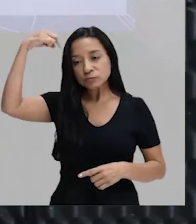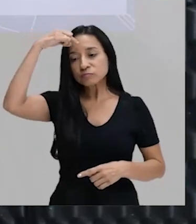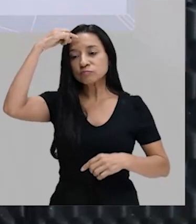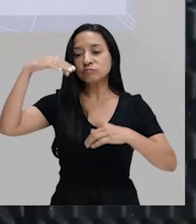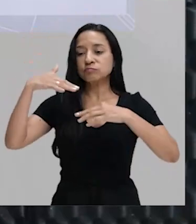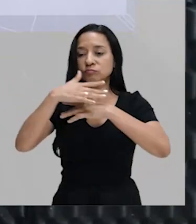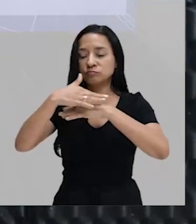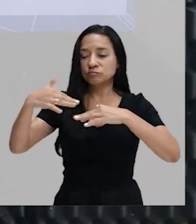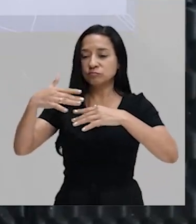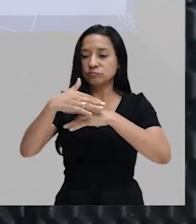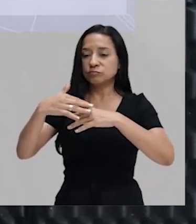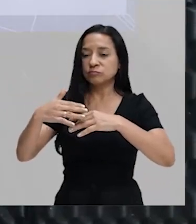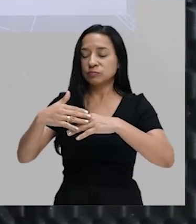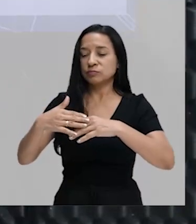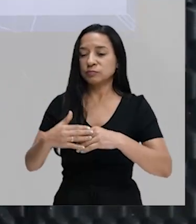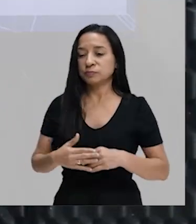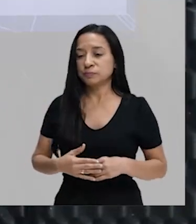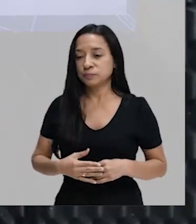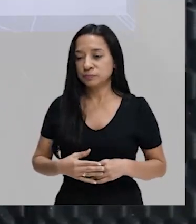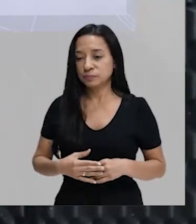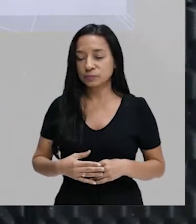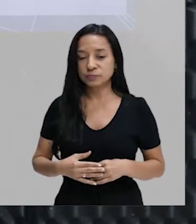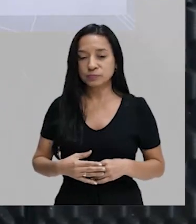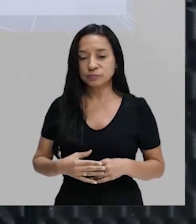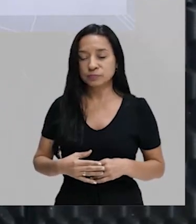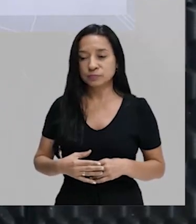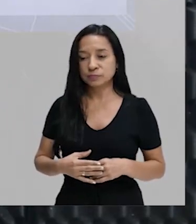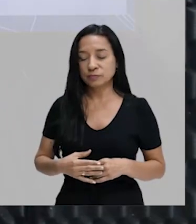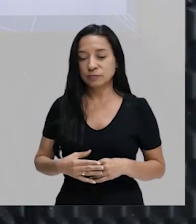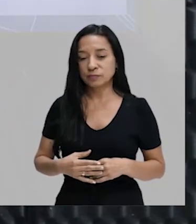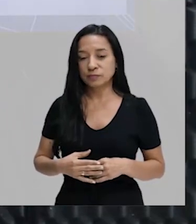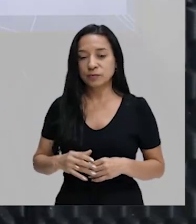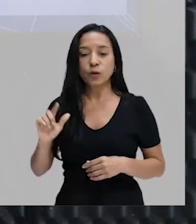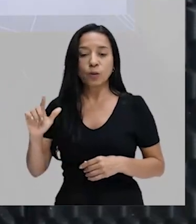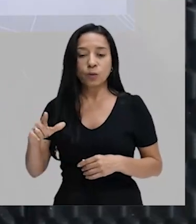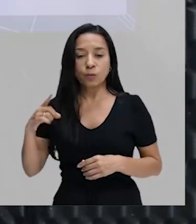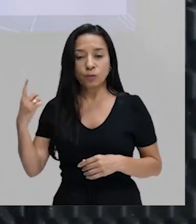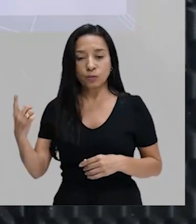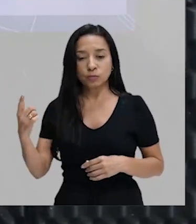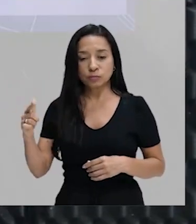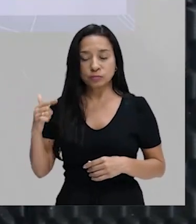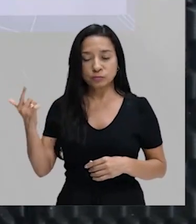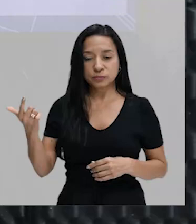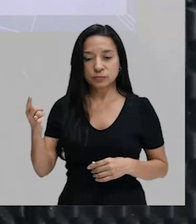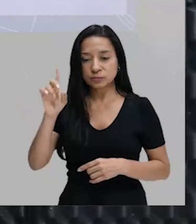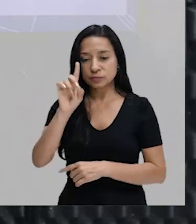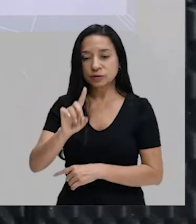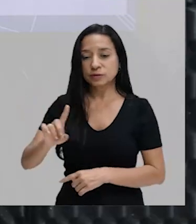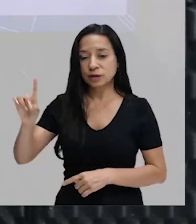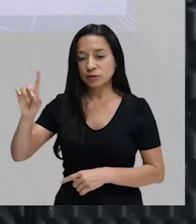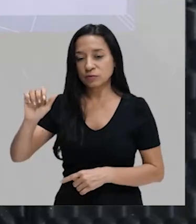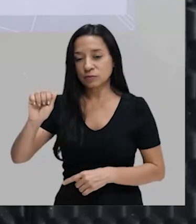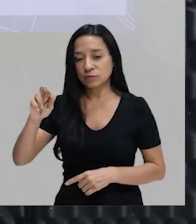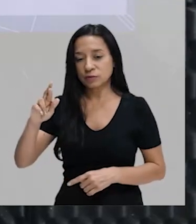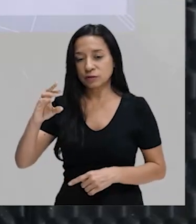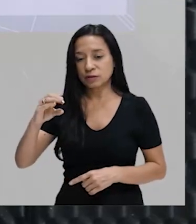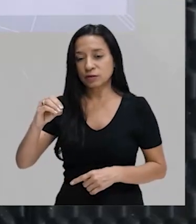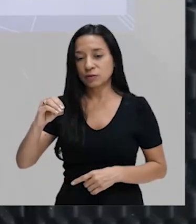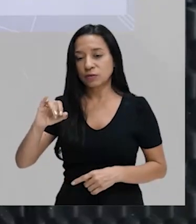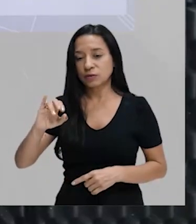Cusco, que é o lar do sol. Cuiti, que é o deus do